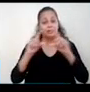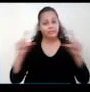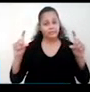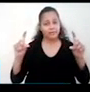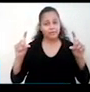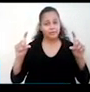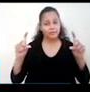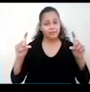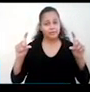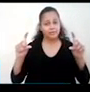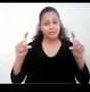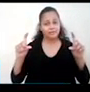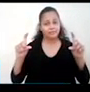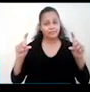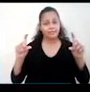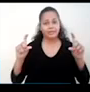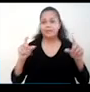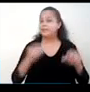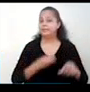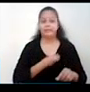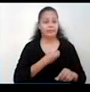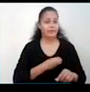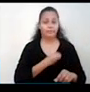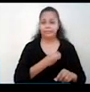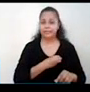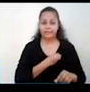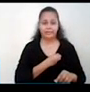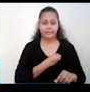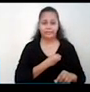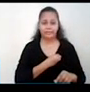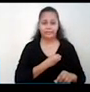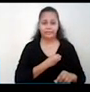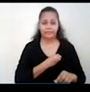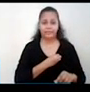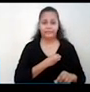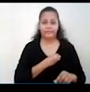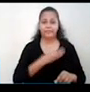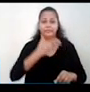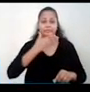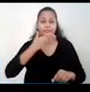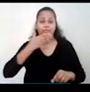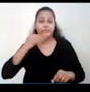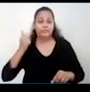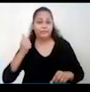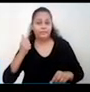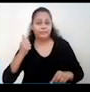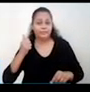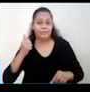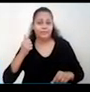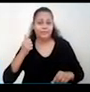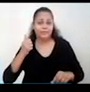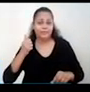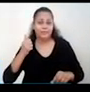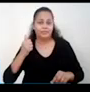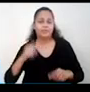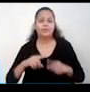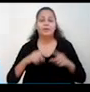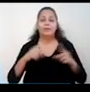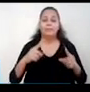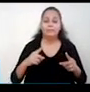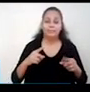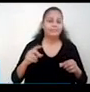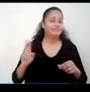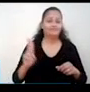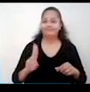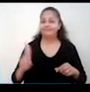não se trata de ter uma vida luxuosa ou fazer uso de tecnologias modernas. Então a miséria ela não está relacionada com o uso